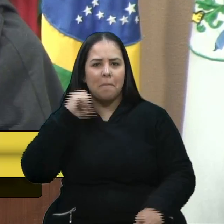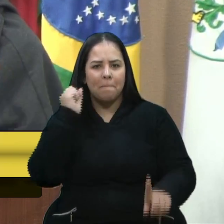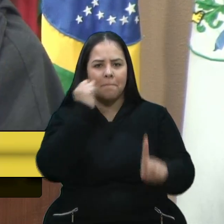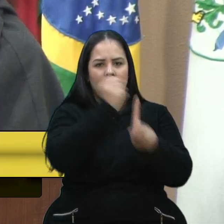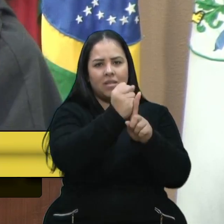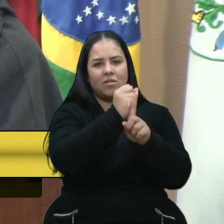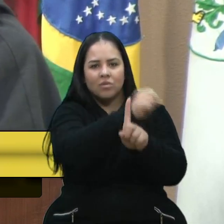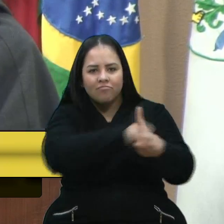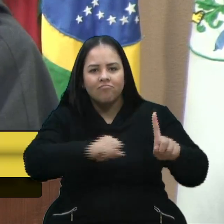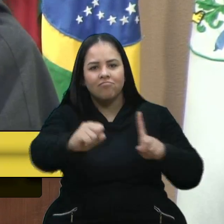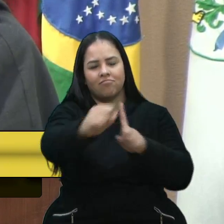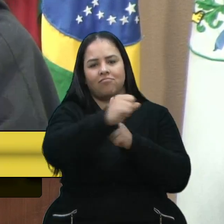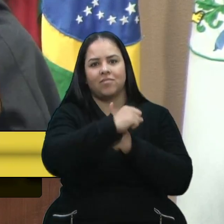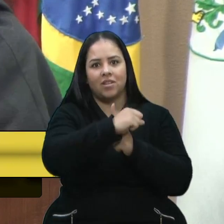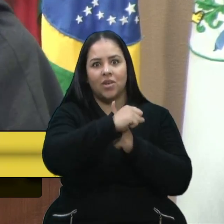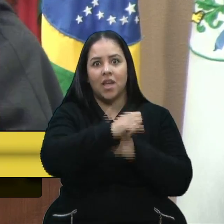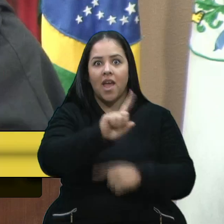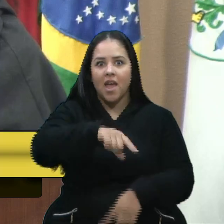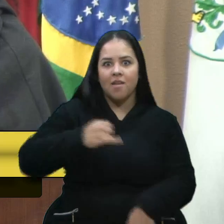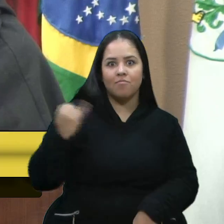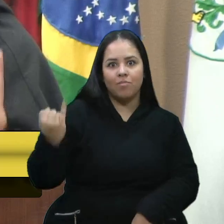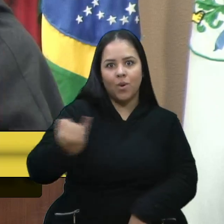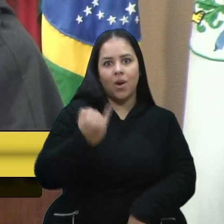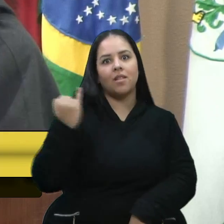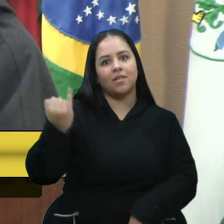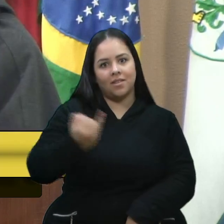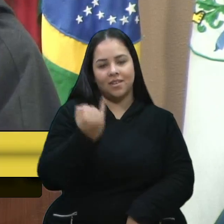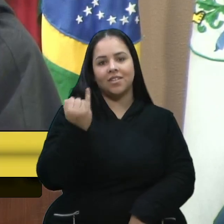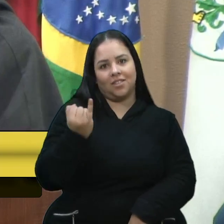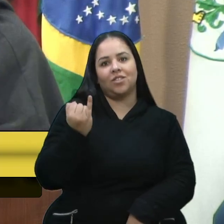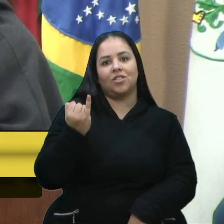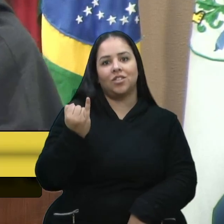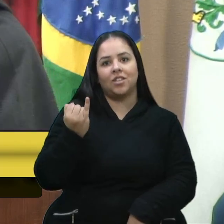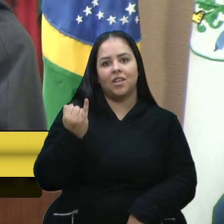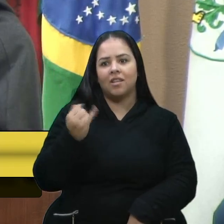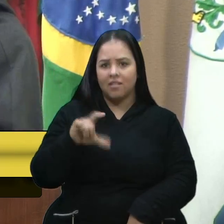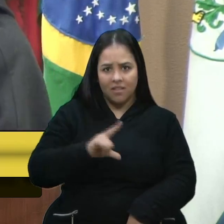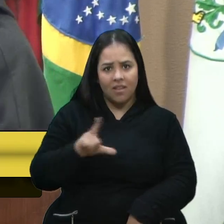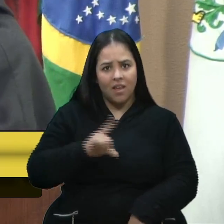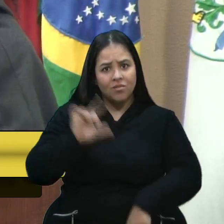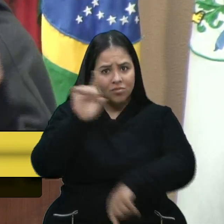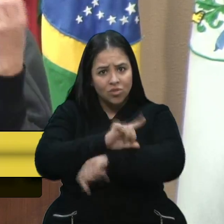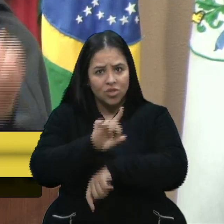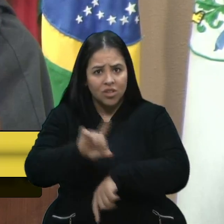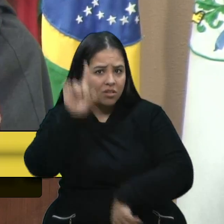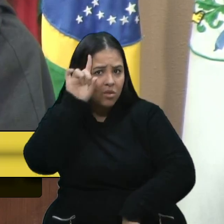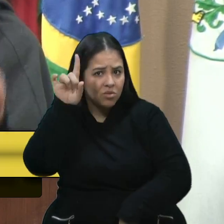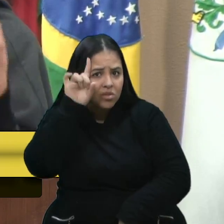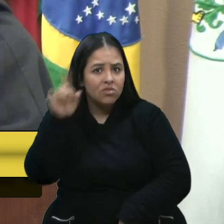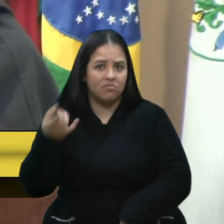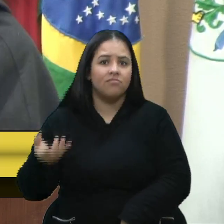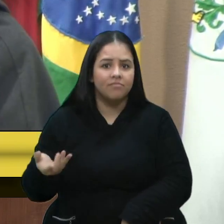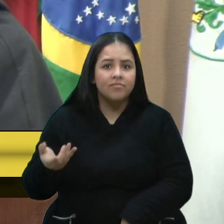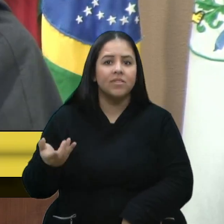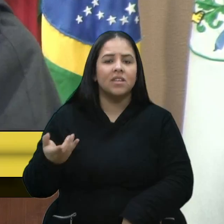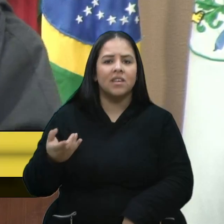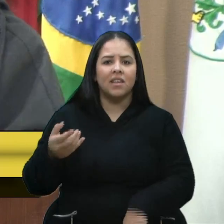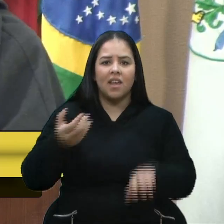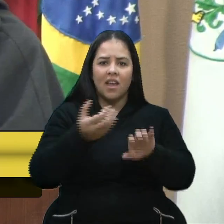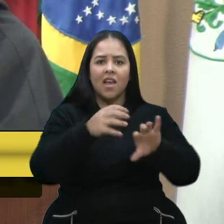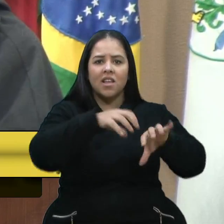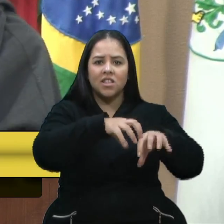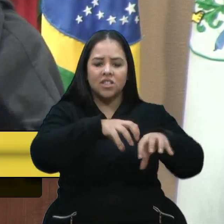importante, tão necessário, ainda há, nos dias atuais, um distanciamento da cultura e da realidade